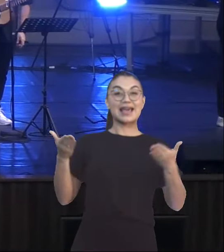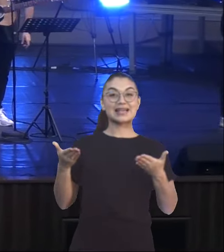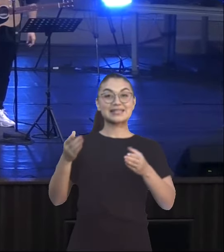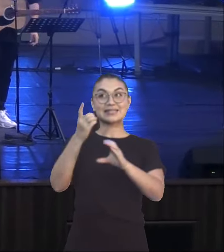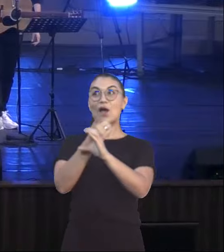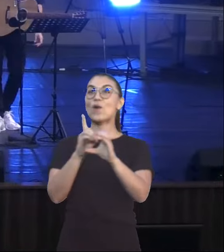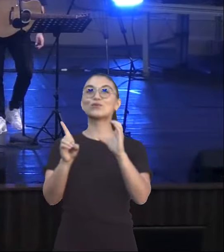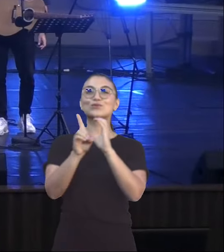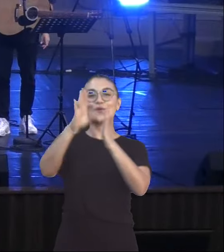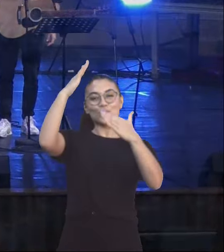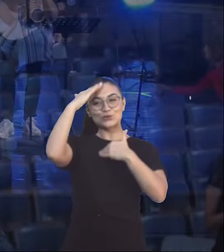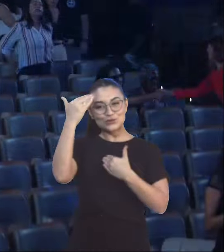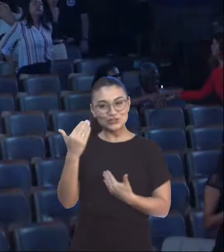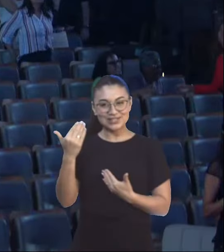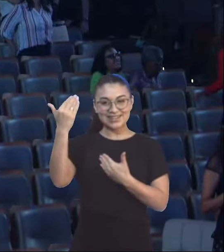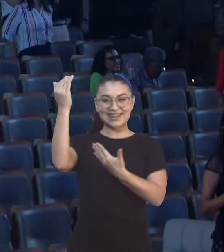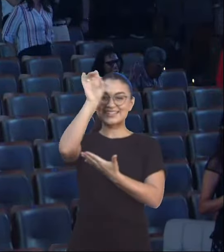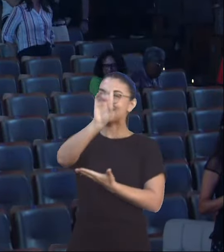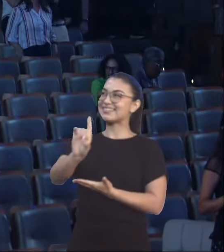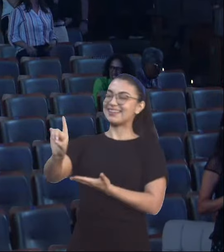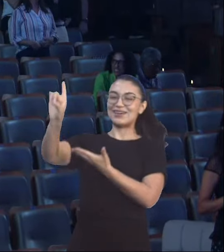gratidão. Throwback One.